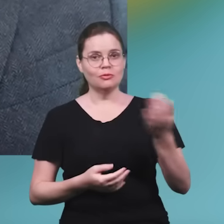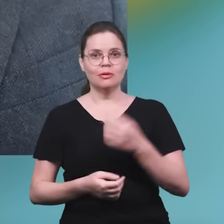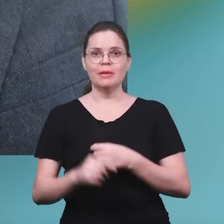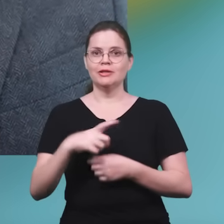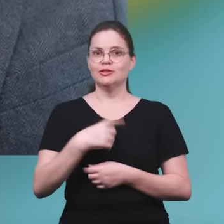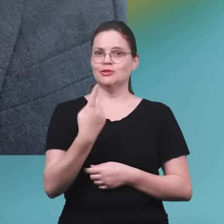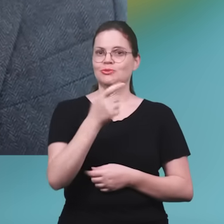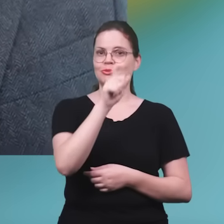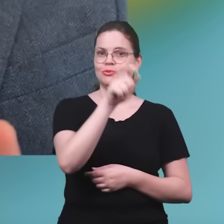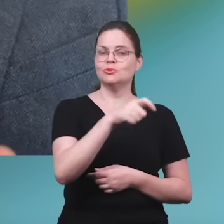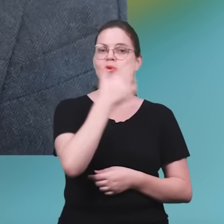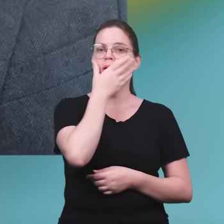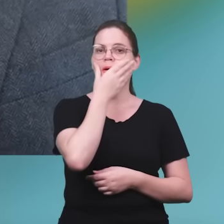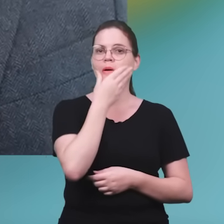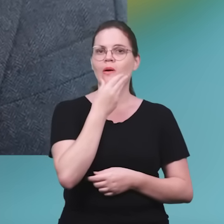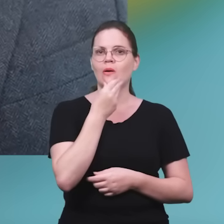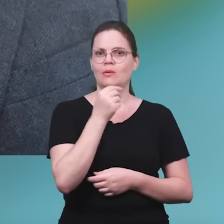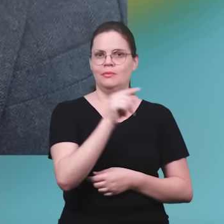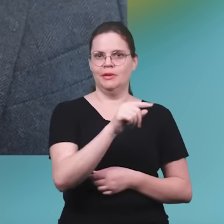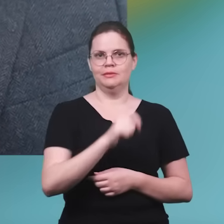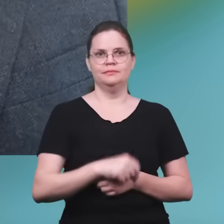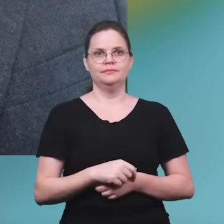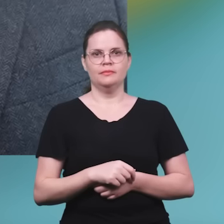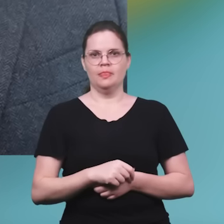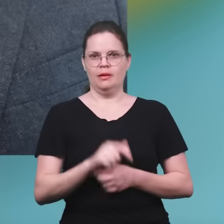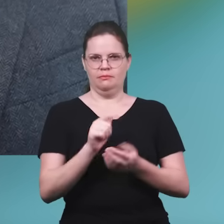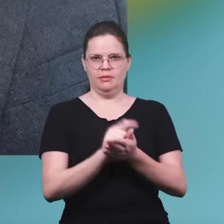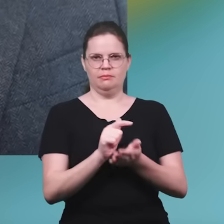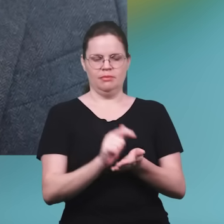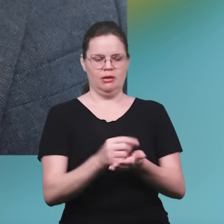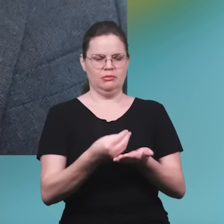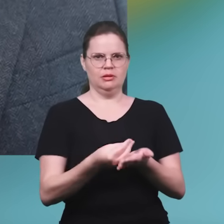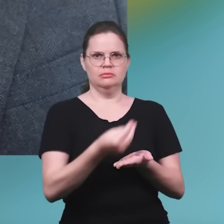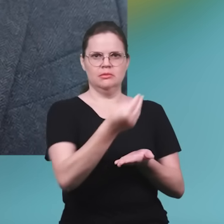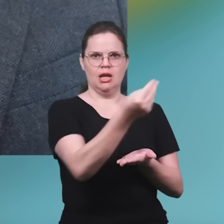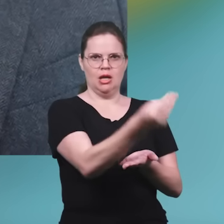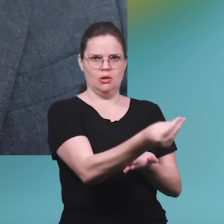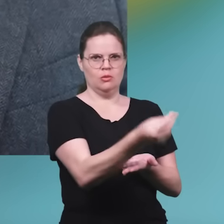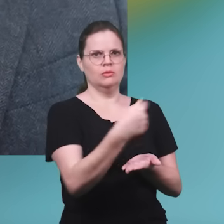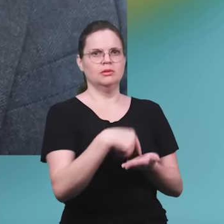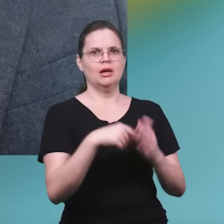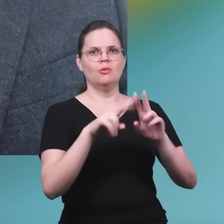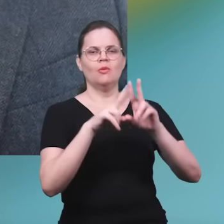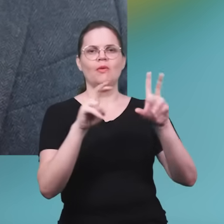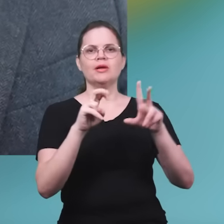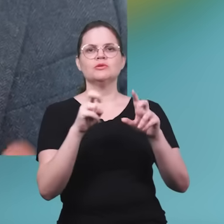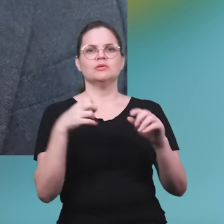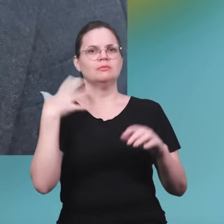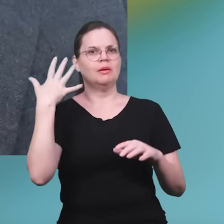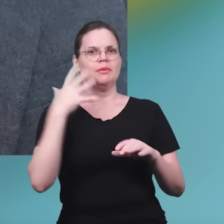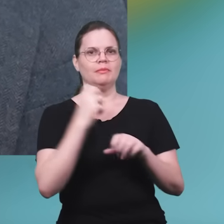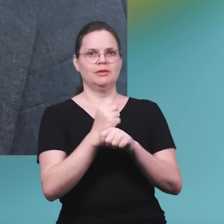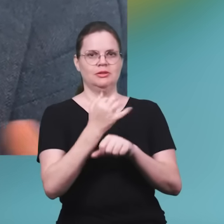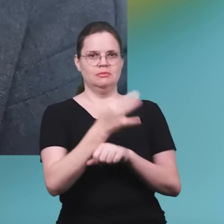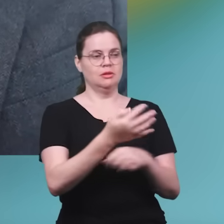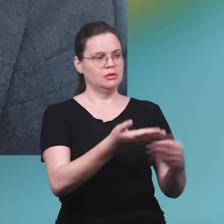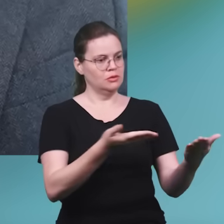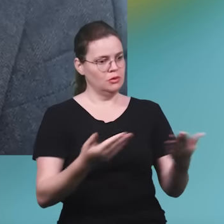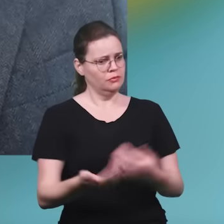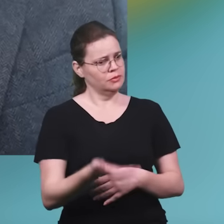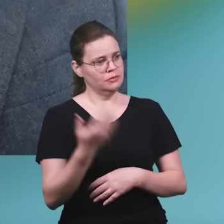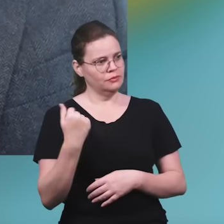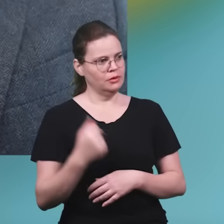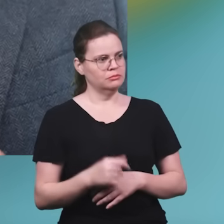dessas pessoas foi um homem, e ele entregou àquele homem uma palavra de esperança, o convidou para